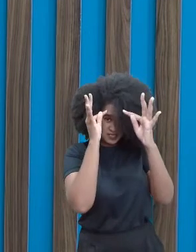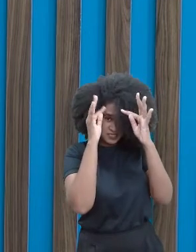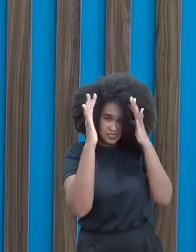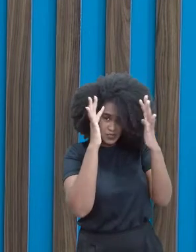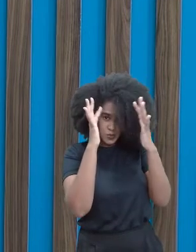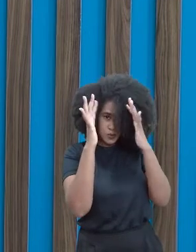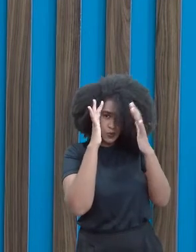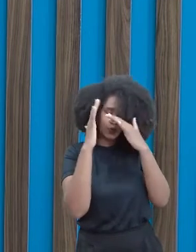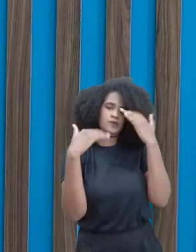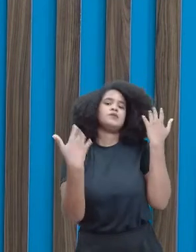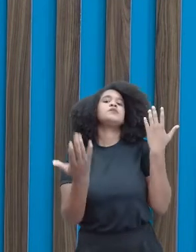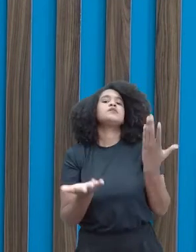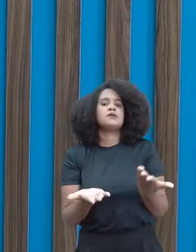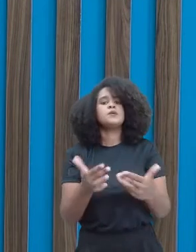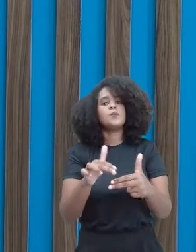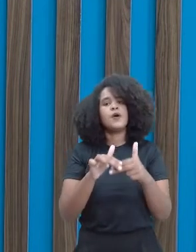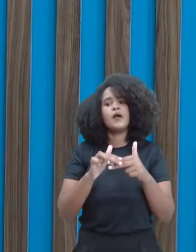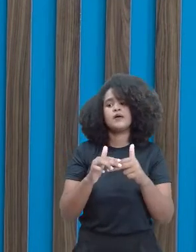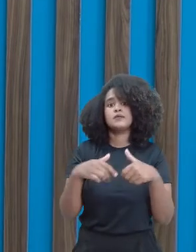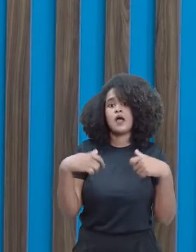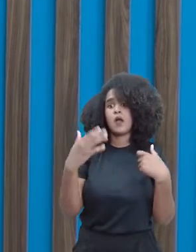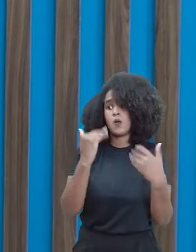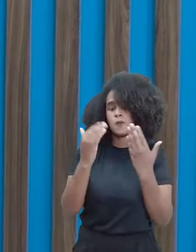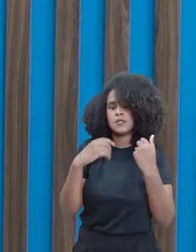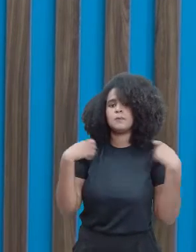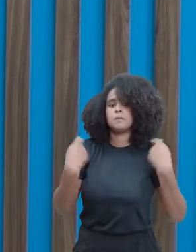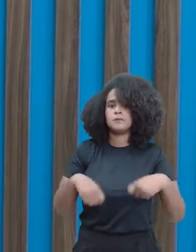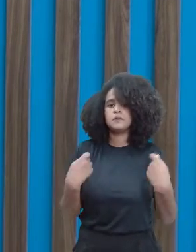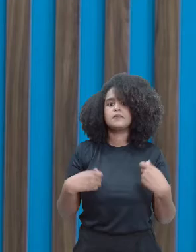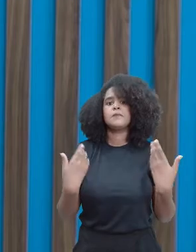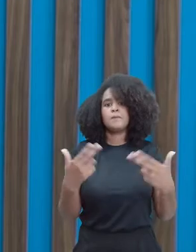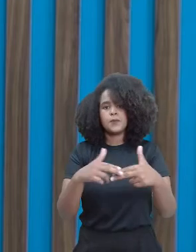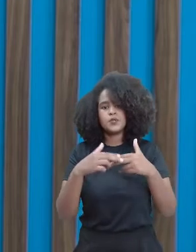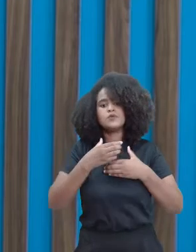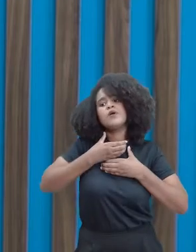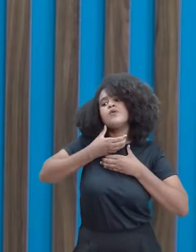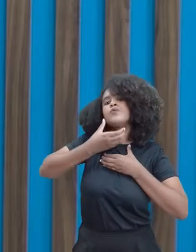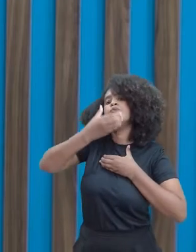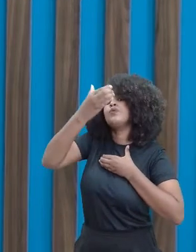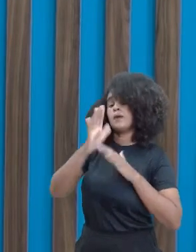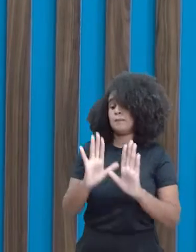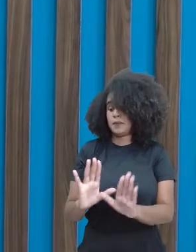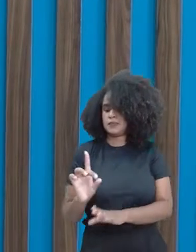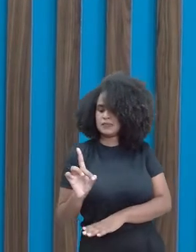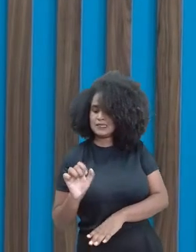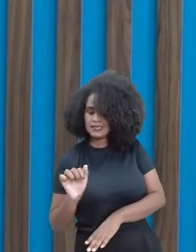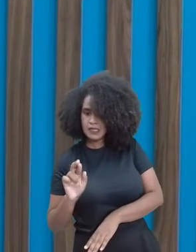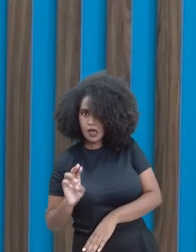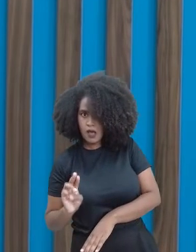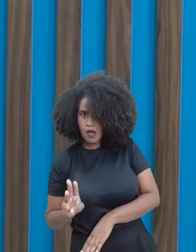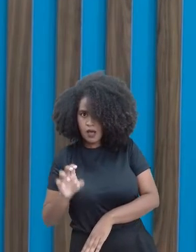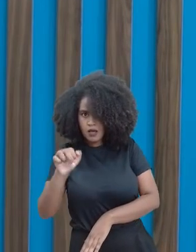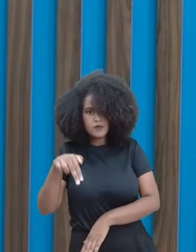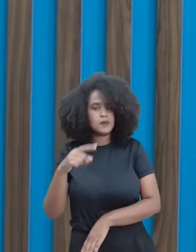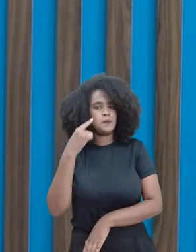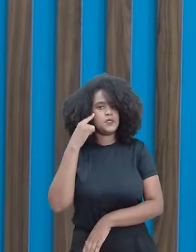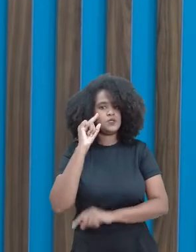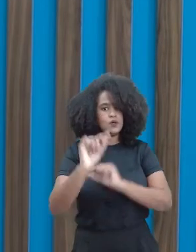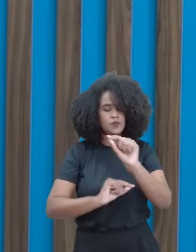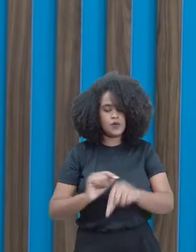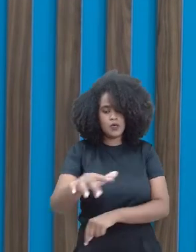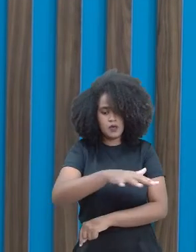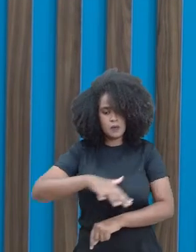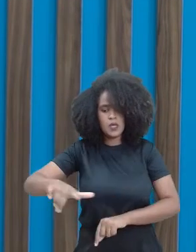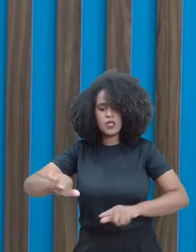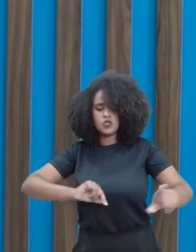que, pela necessidade de alimento, ela desenvolveu o seu pescoço. Já para Darwin, o ambiente também seleciona